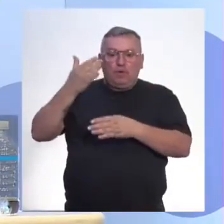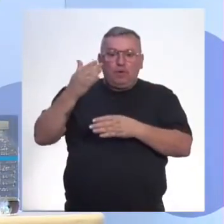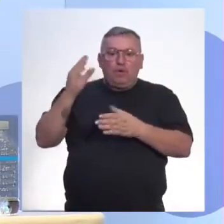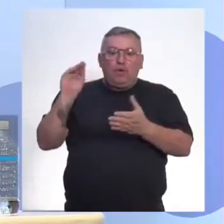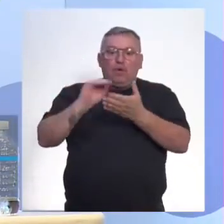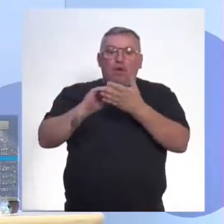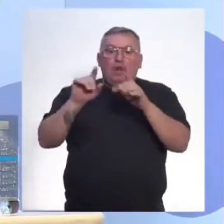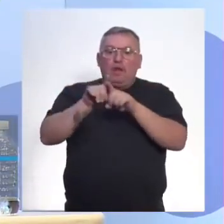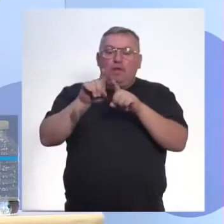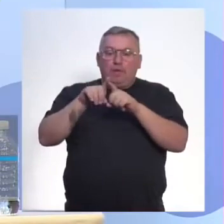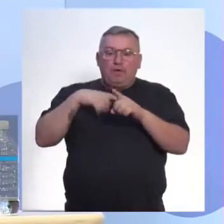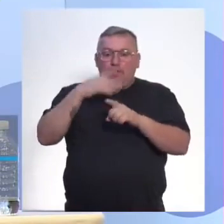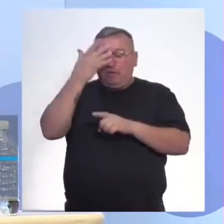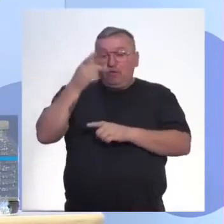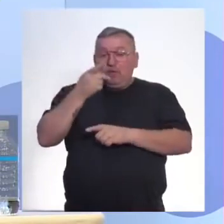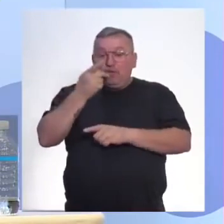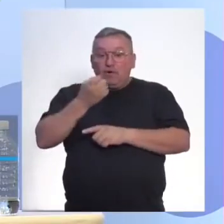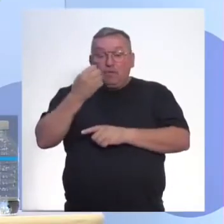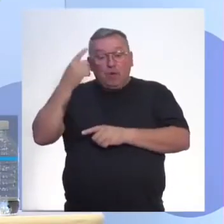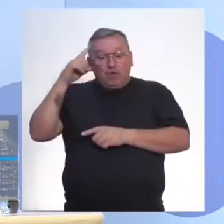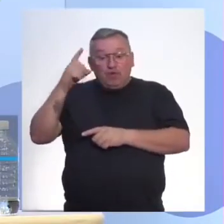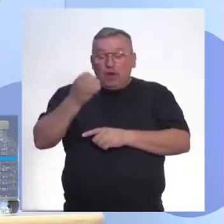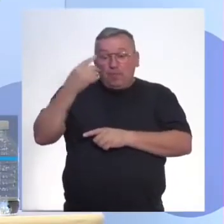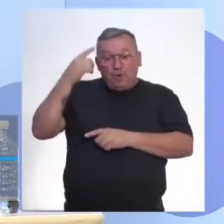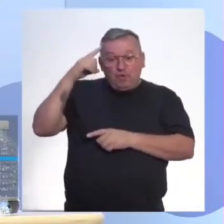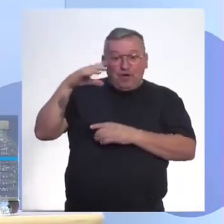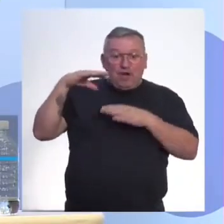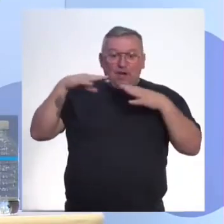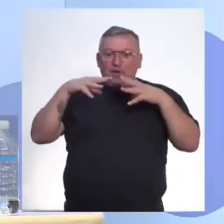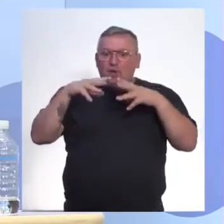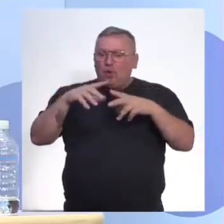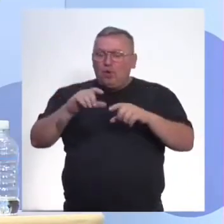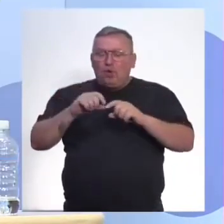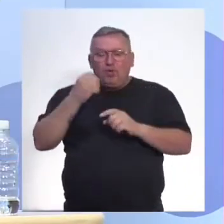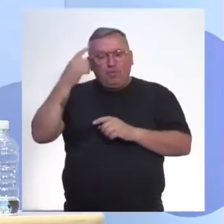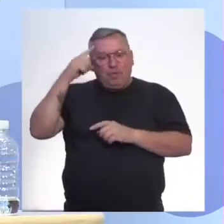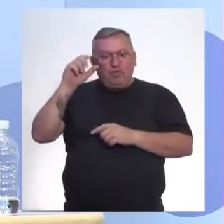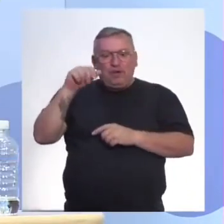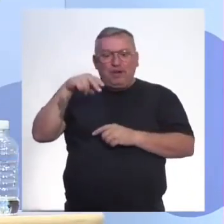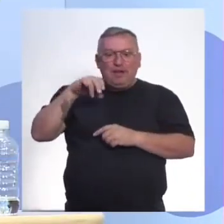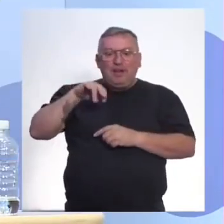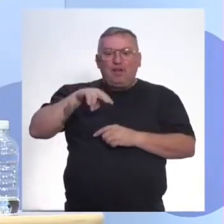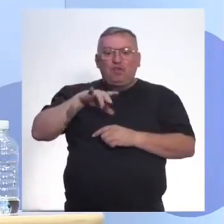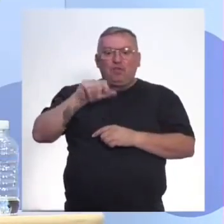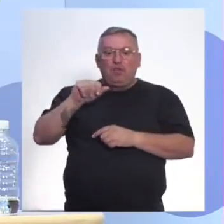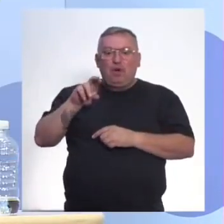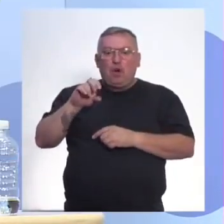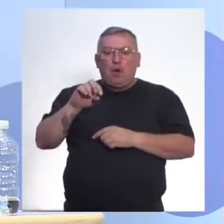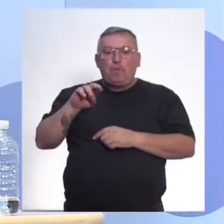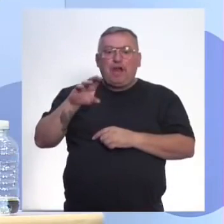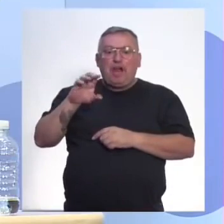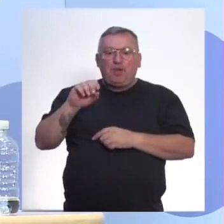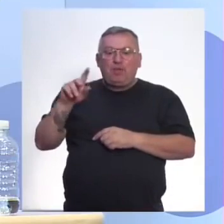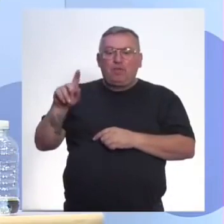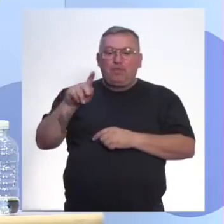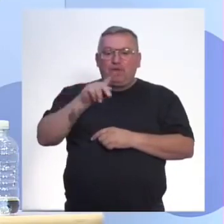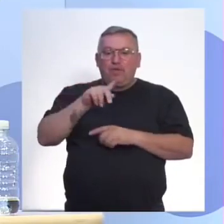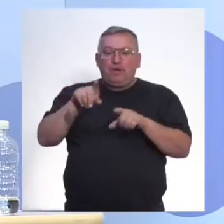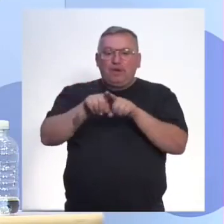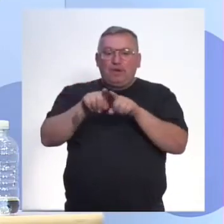Colocar aqui, ó, já estão dando um bom dia aqui, bom dia. Ó. Bom dia a todos, bom dia Ana Júlia, Roberto, professores